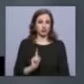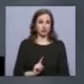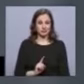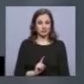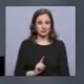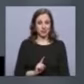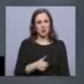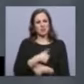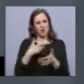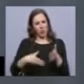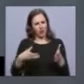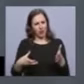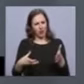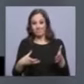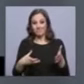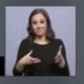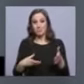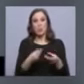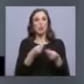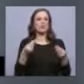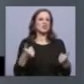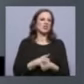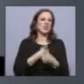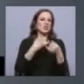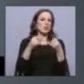complicada e perigosa